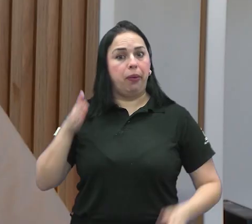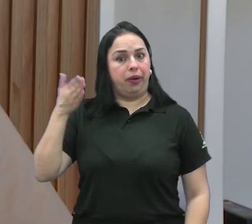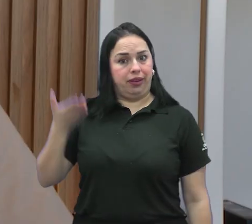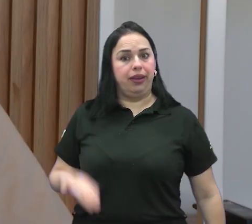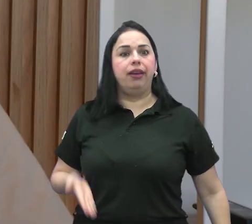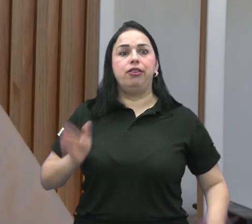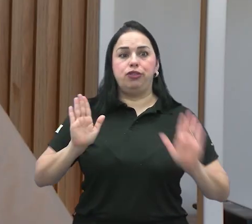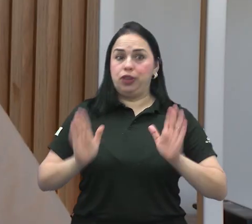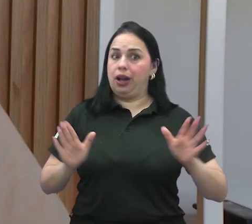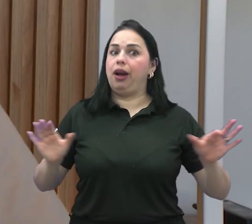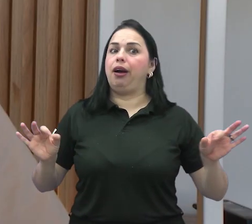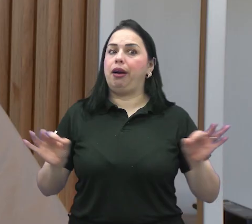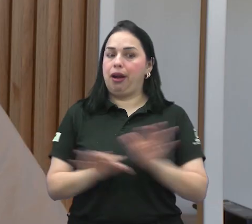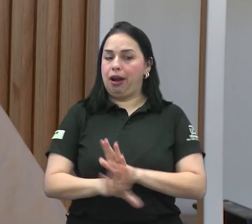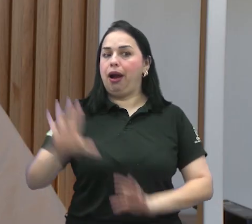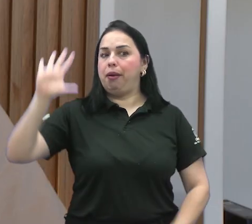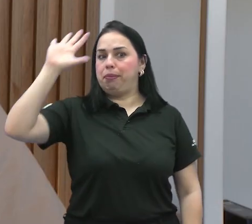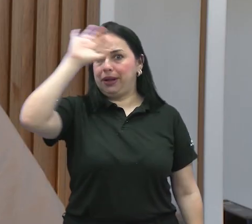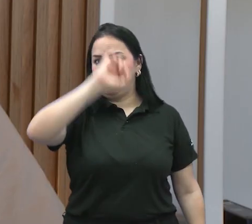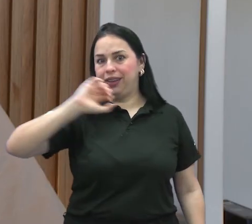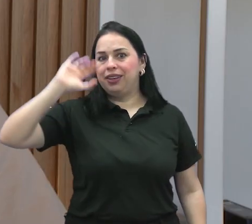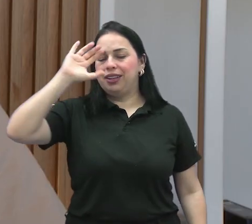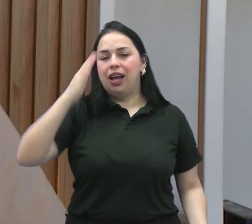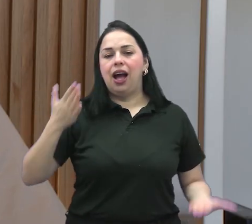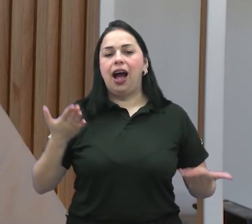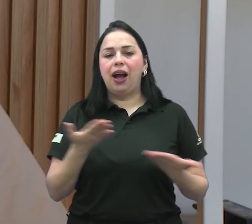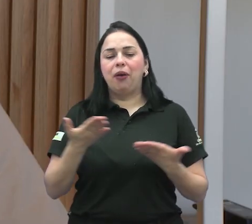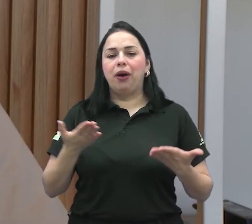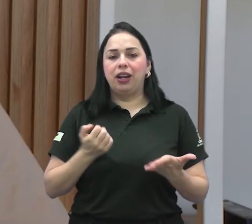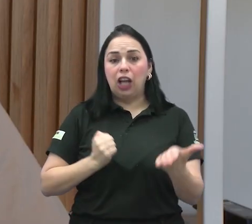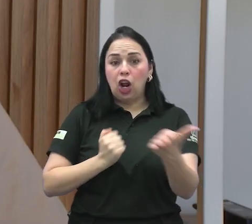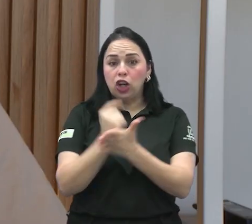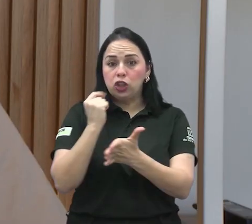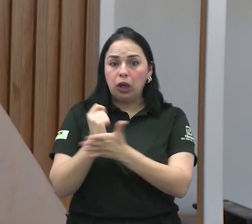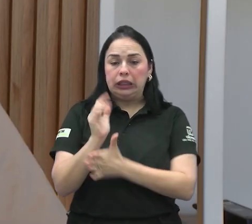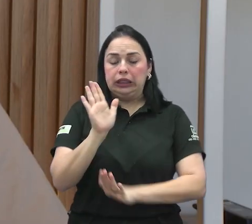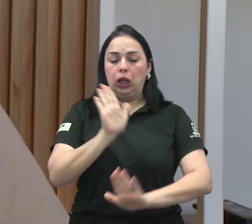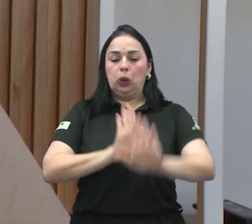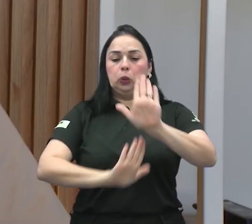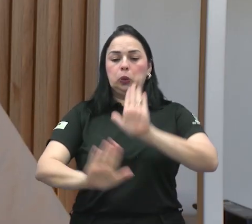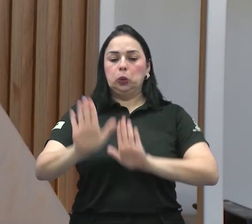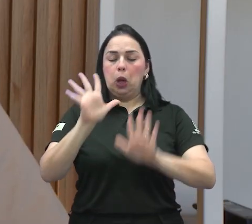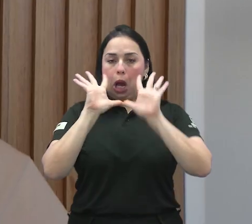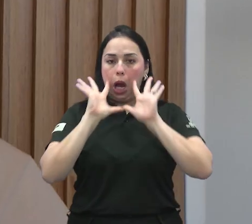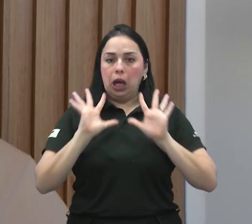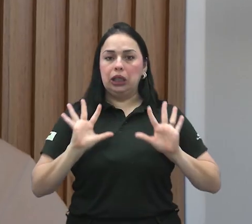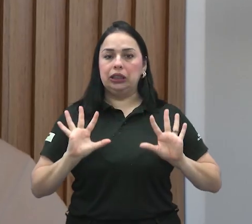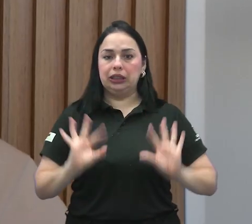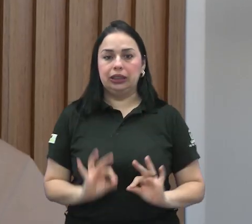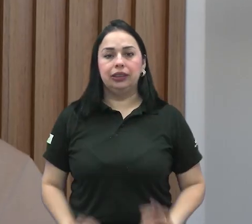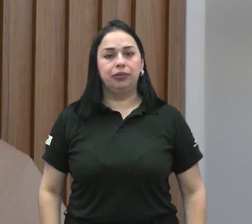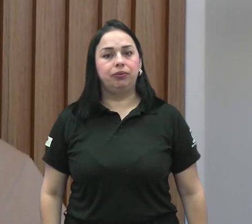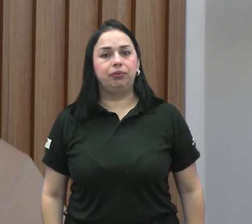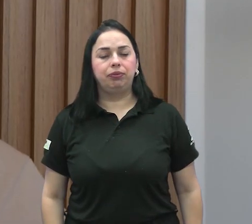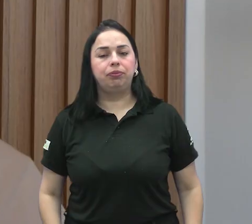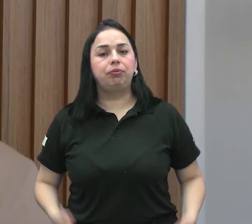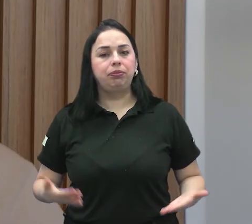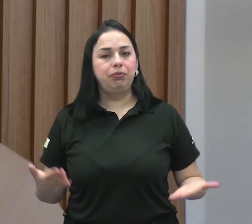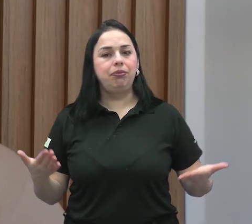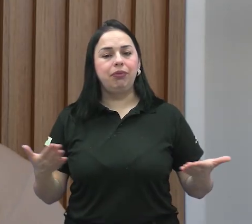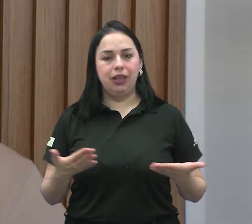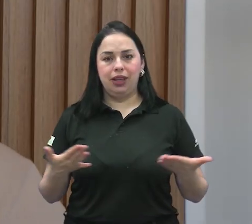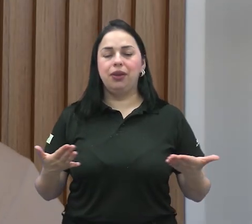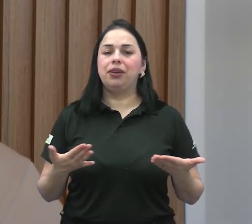também. Agora, depois de sofrer 2 golpes, Jonathan toma algumas precauções antes de realizar uma